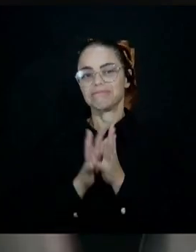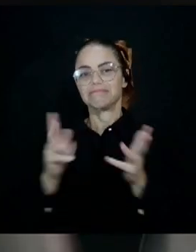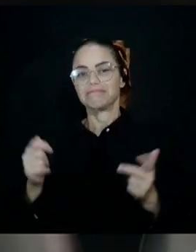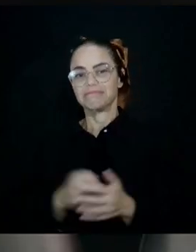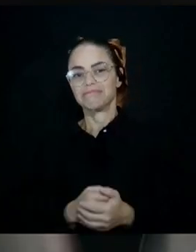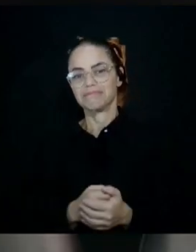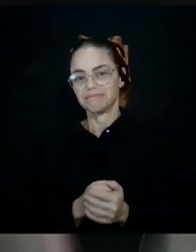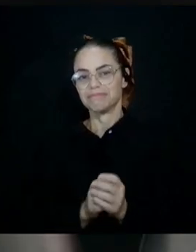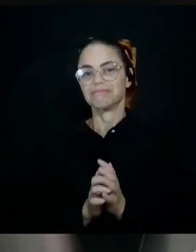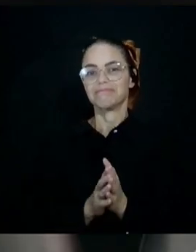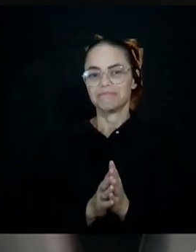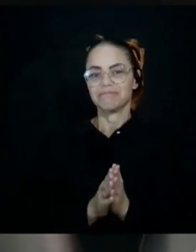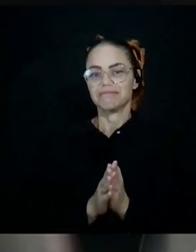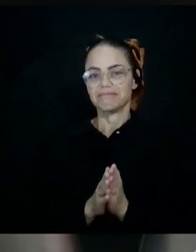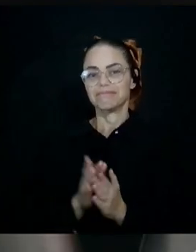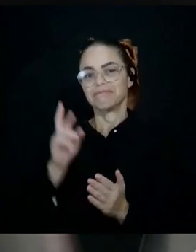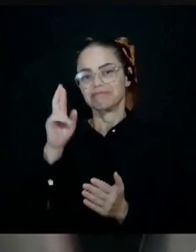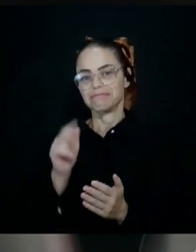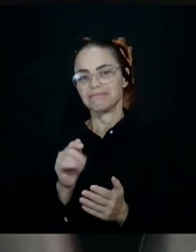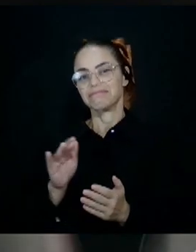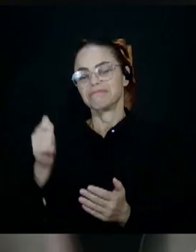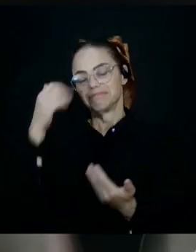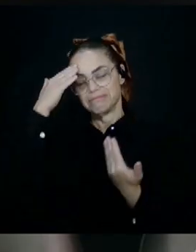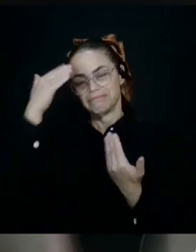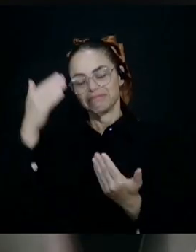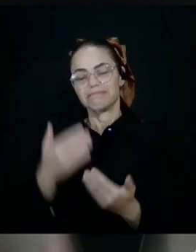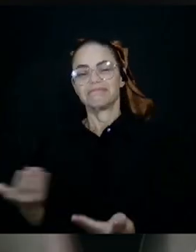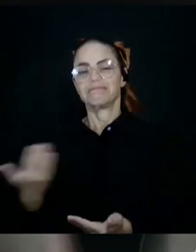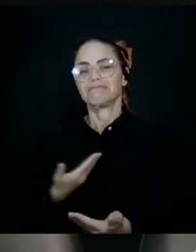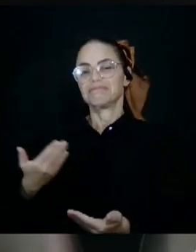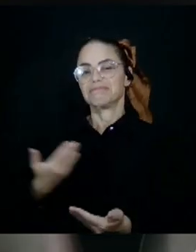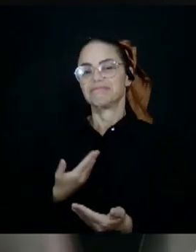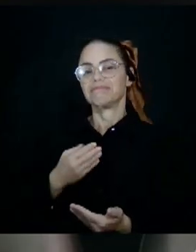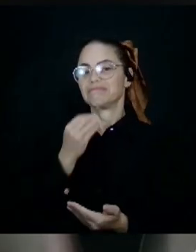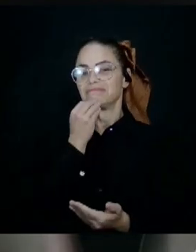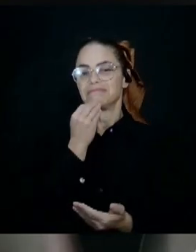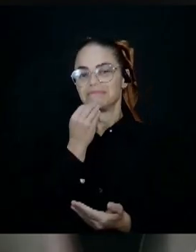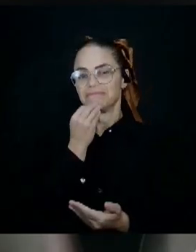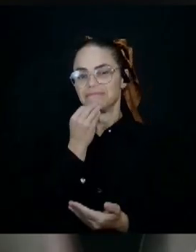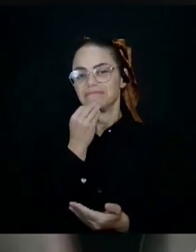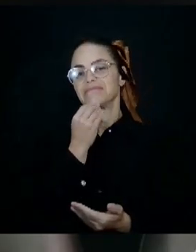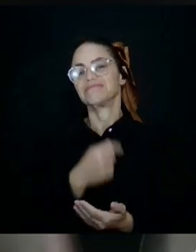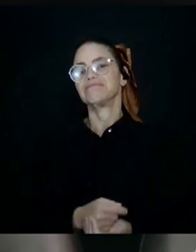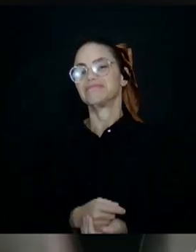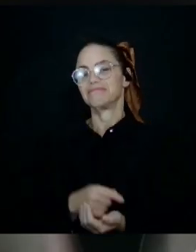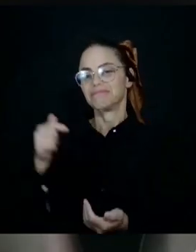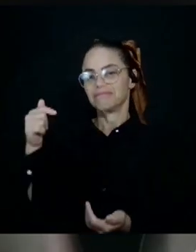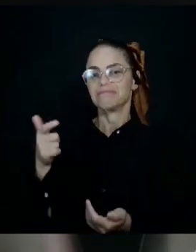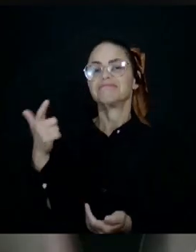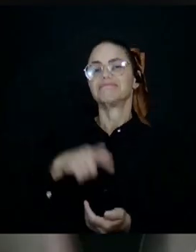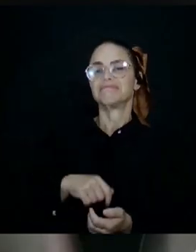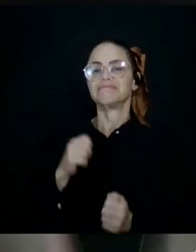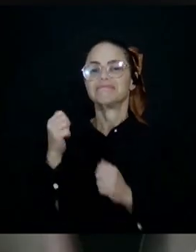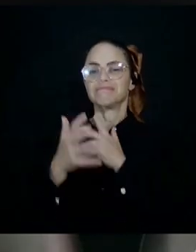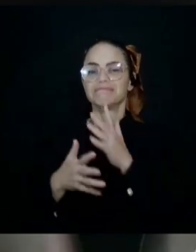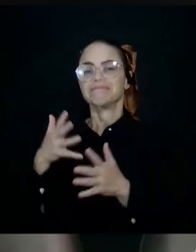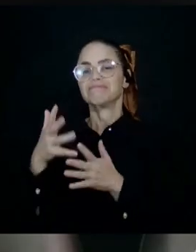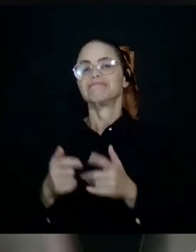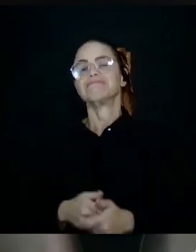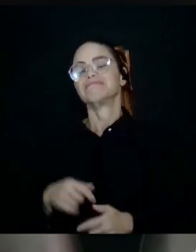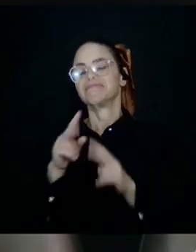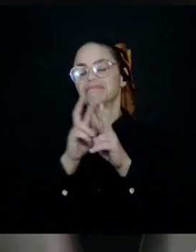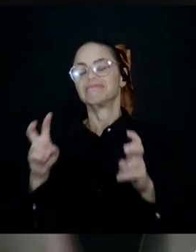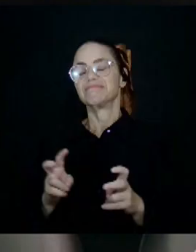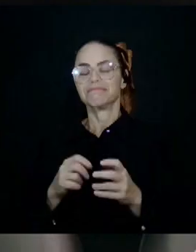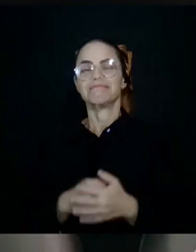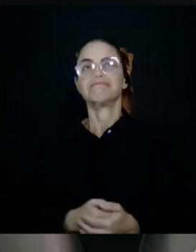Rúbia, obrigada, colegas, obrigada pela oportunidade de estar aqui falando sempre temas, né, que são muito